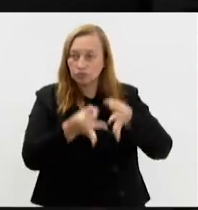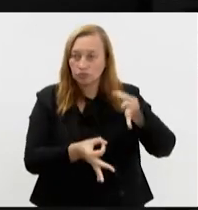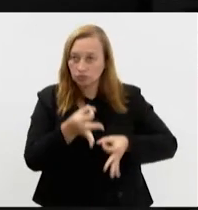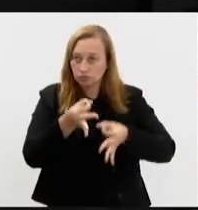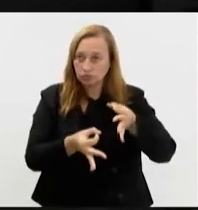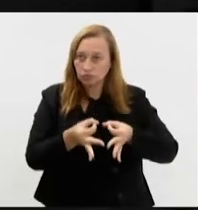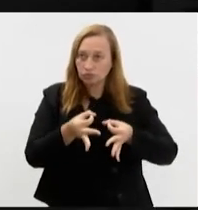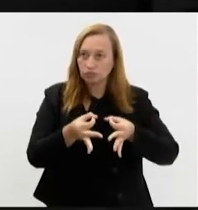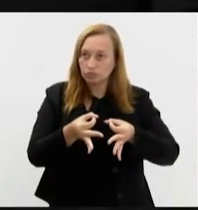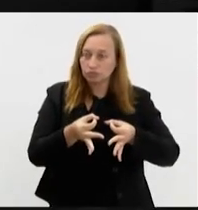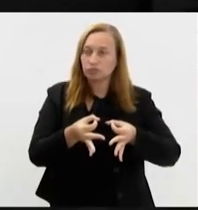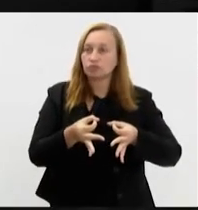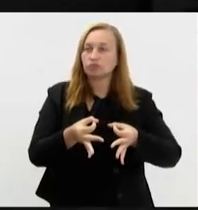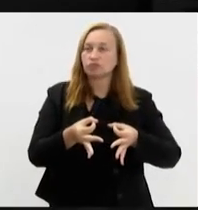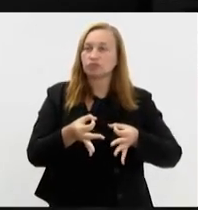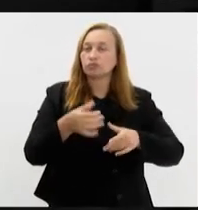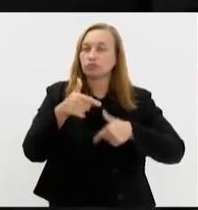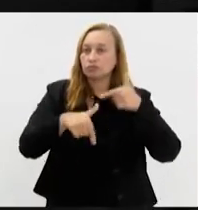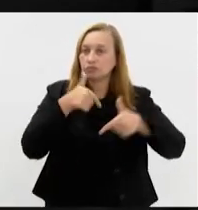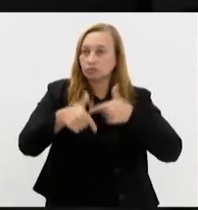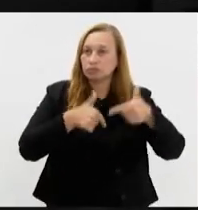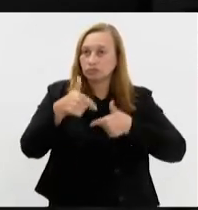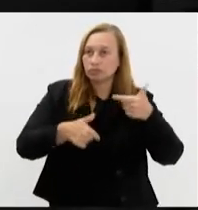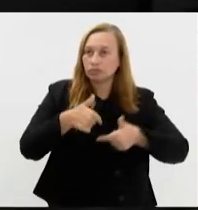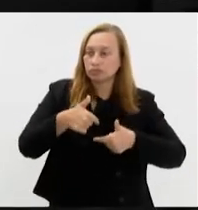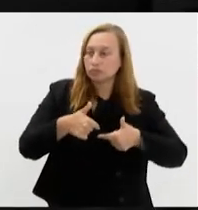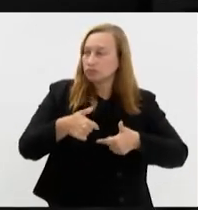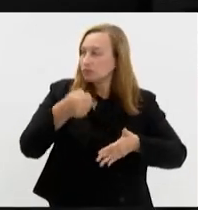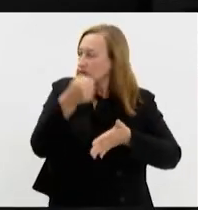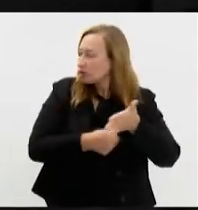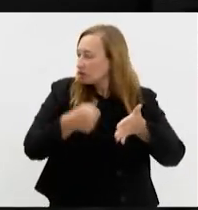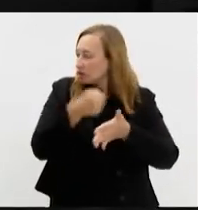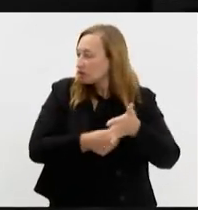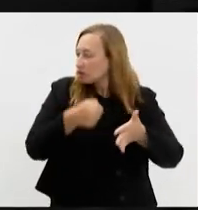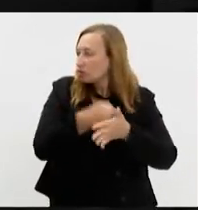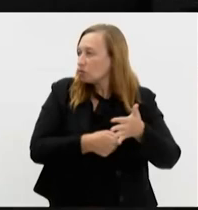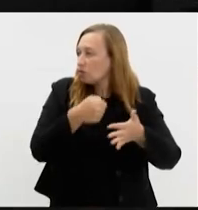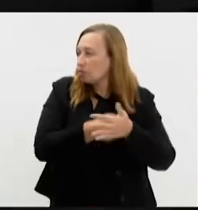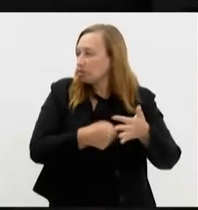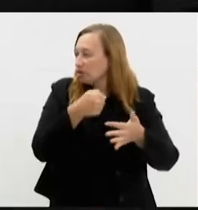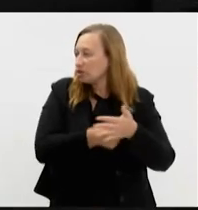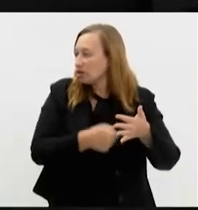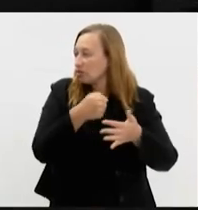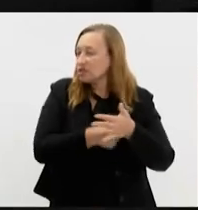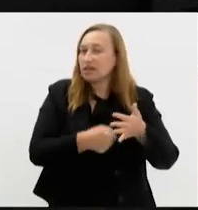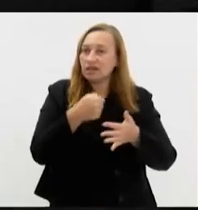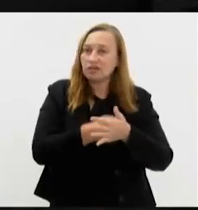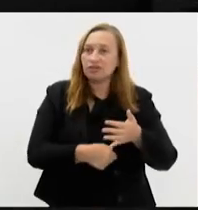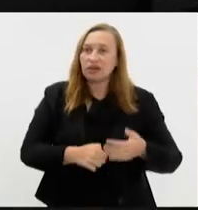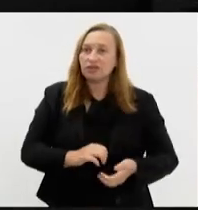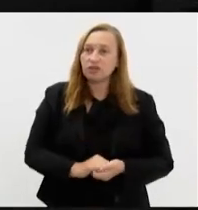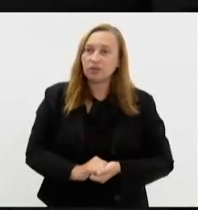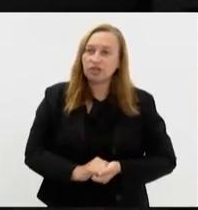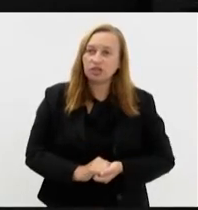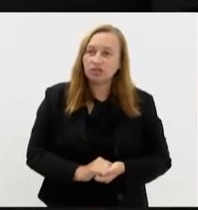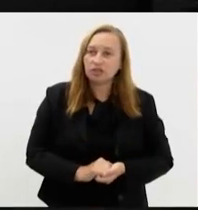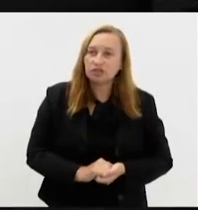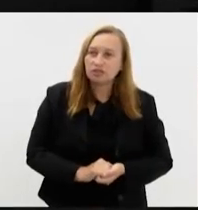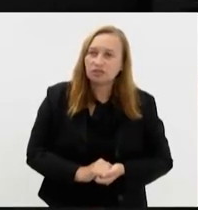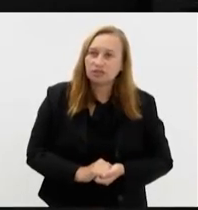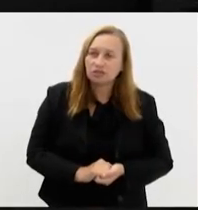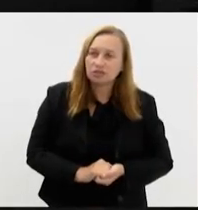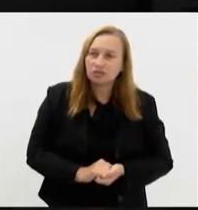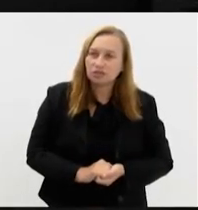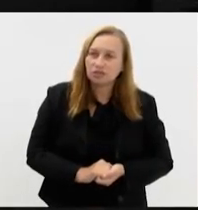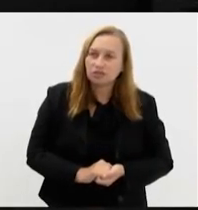missão árdua né nessa luta da Possivelmente a desembargadora Tatiana exercerá essa função de